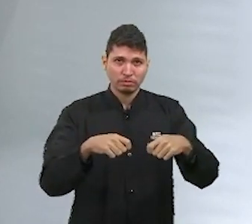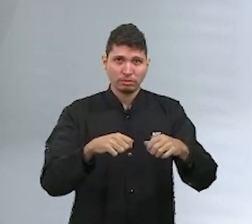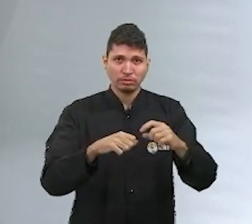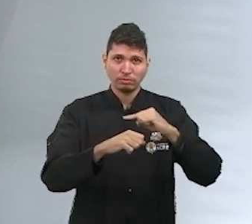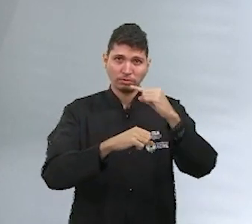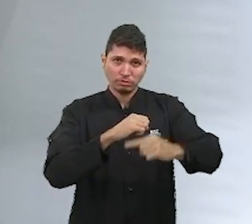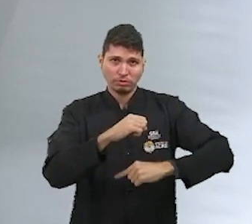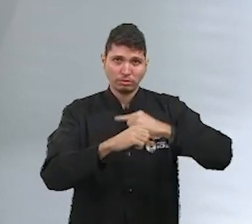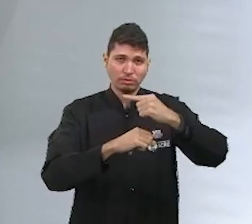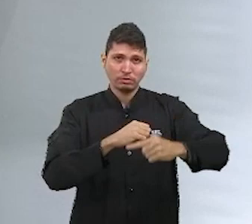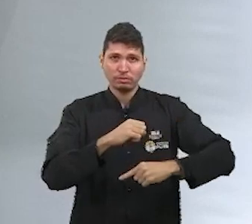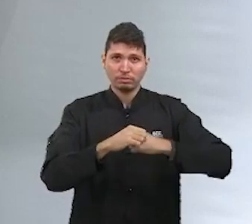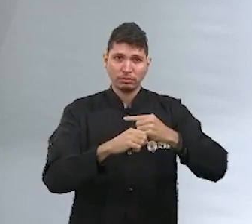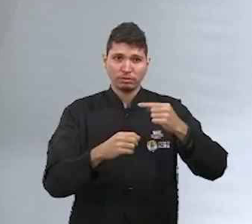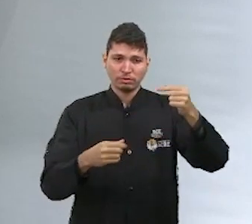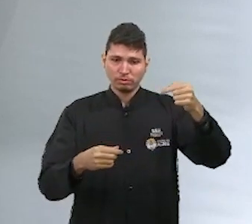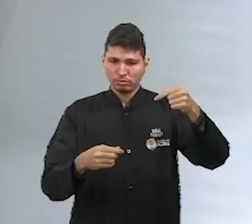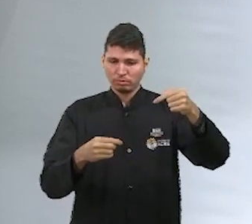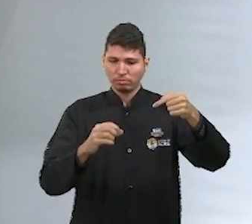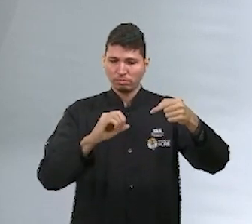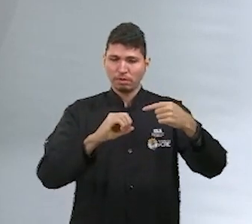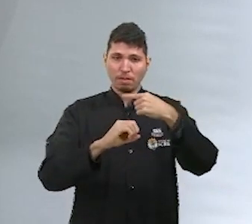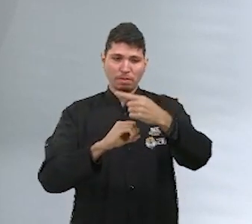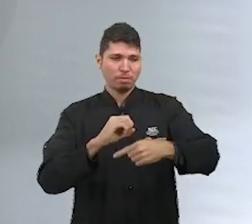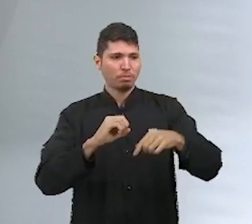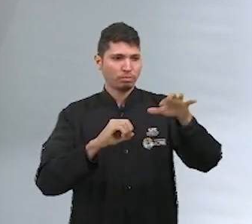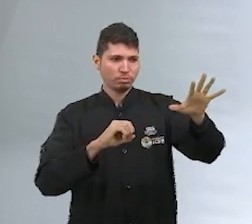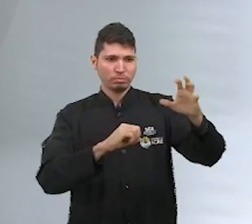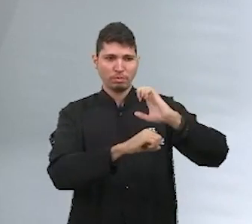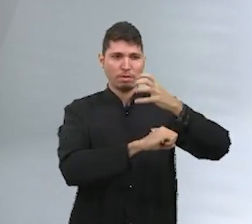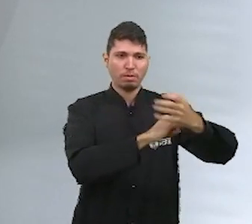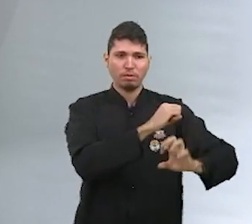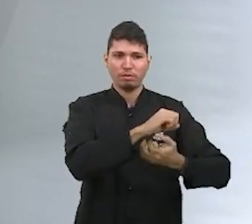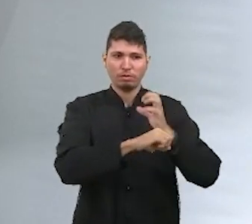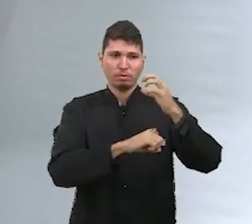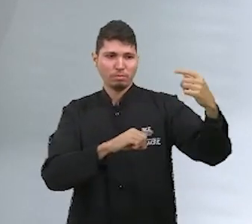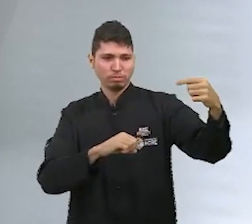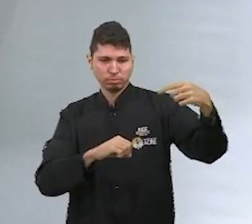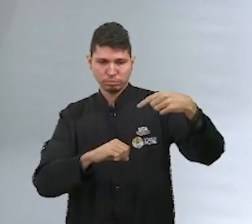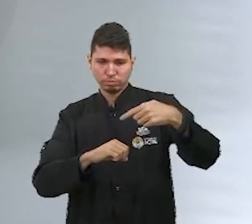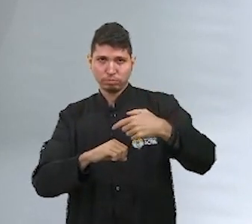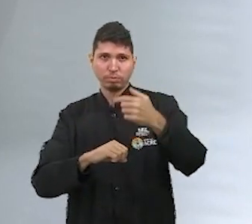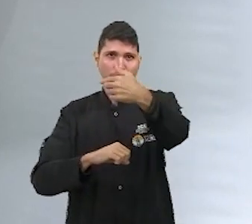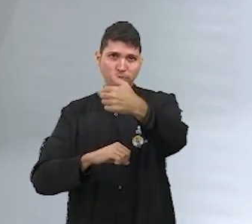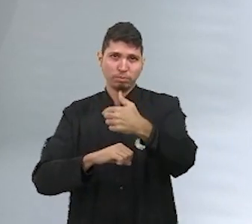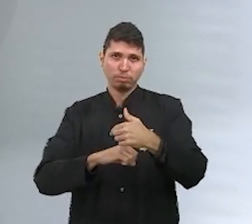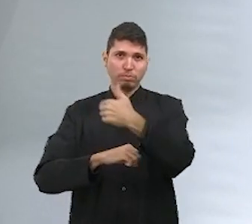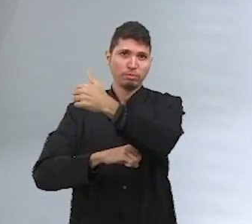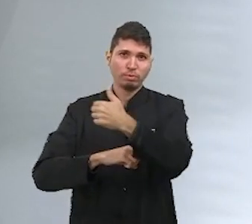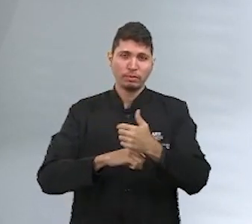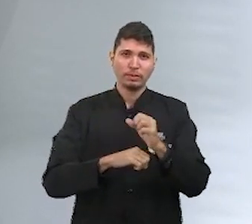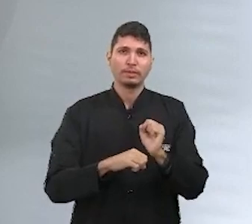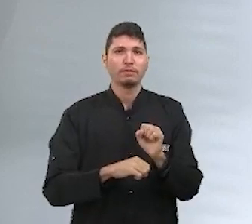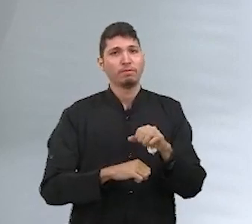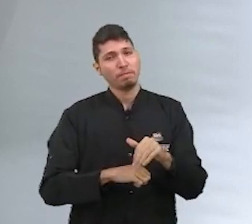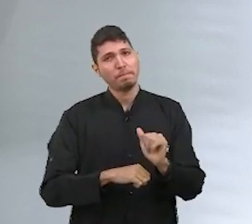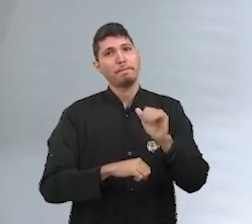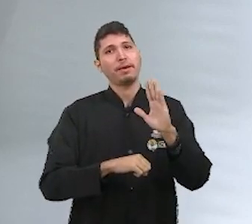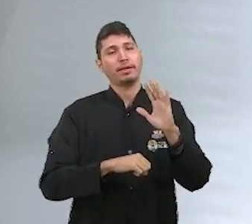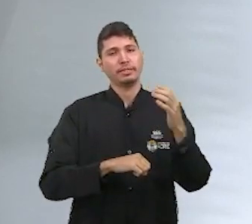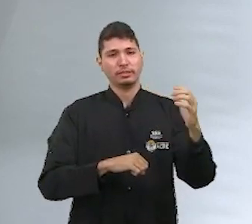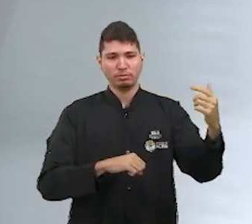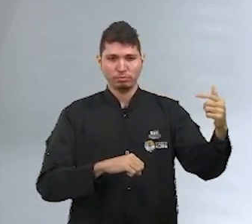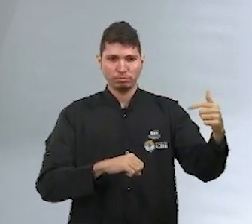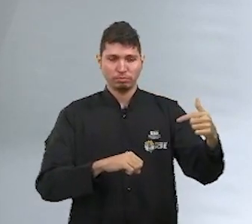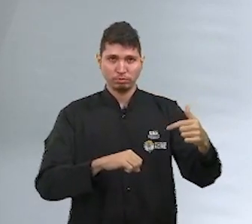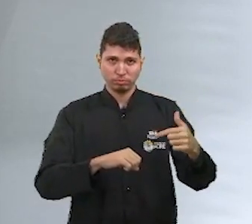átomo tem de atrair para si elétrons. Ou seja, o átomo que for mais eletronegativo, ele